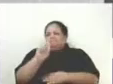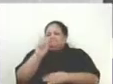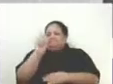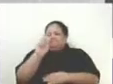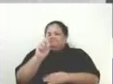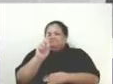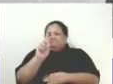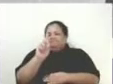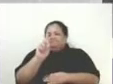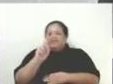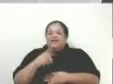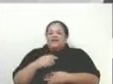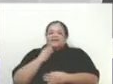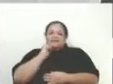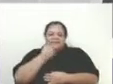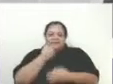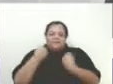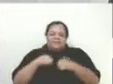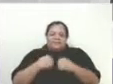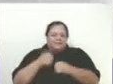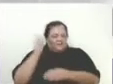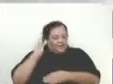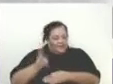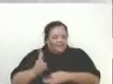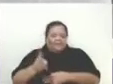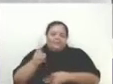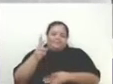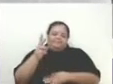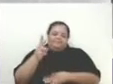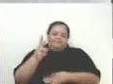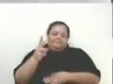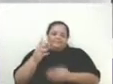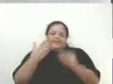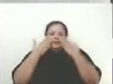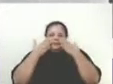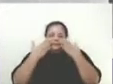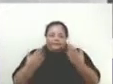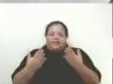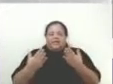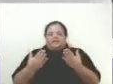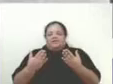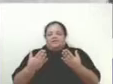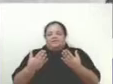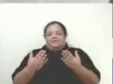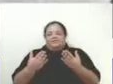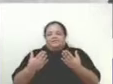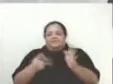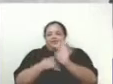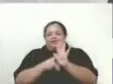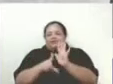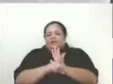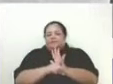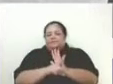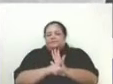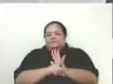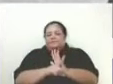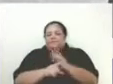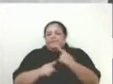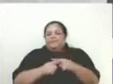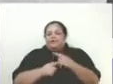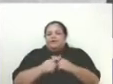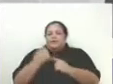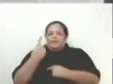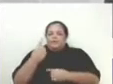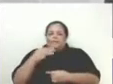à frente desses projetos, porque são importantes hoje, inclusive, uma das moções do vereador Marcelo Sleiman é para um cientista, para um